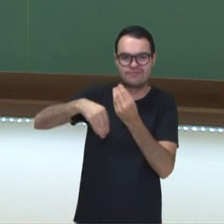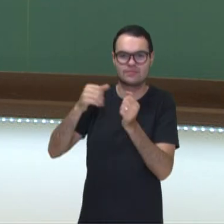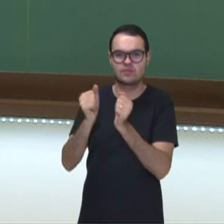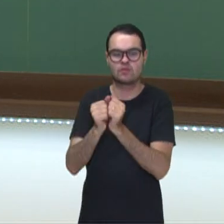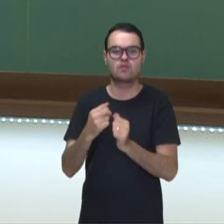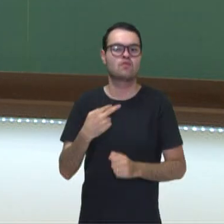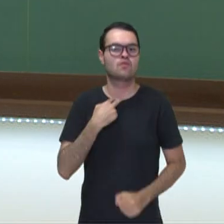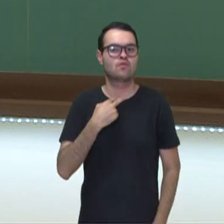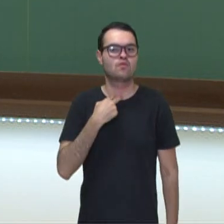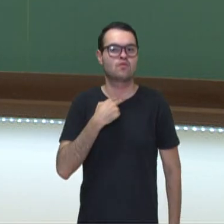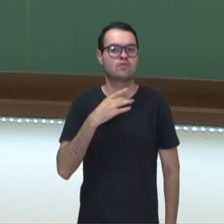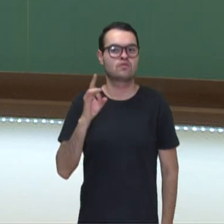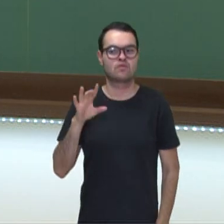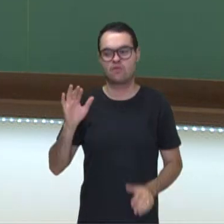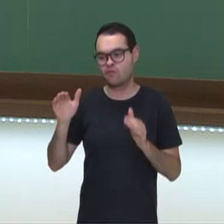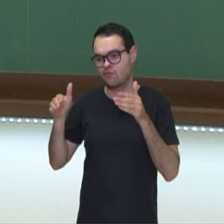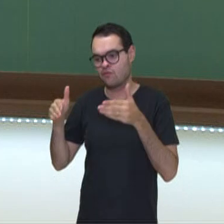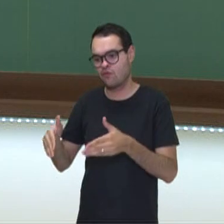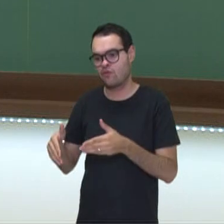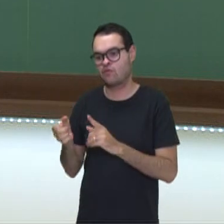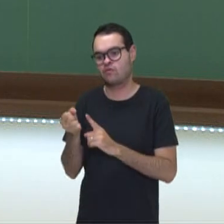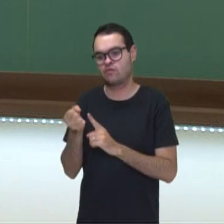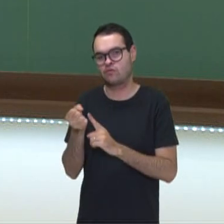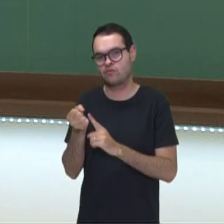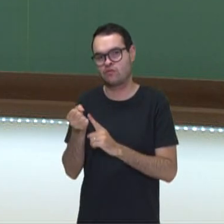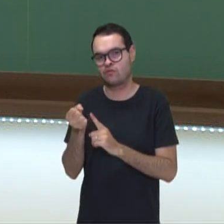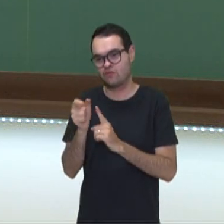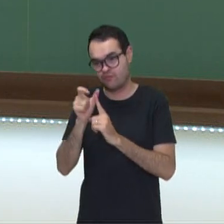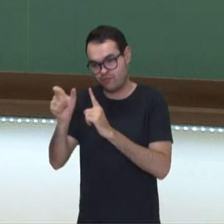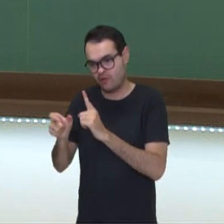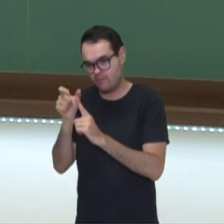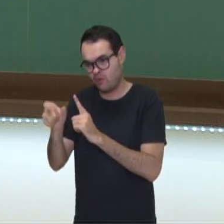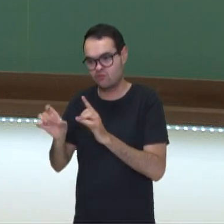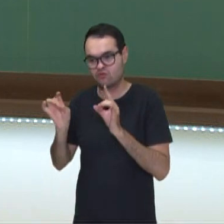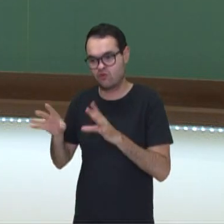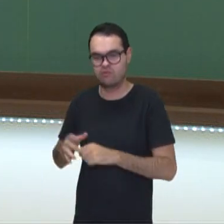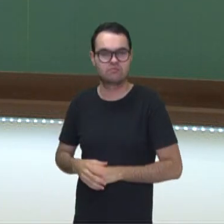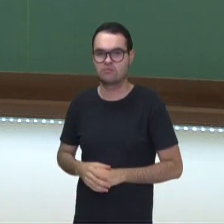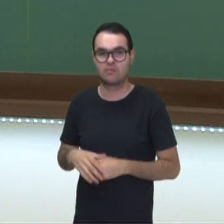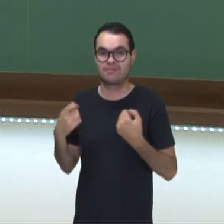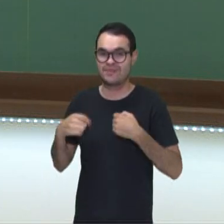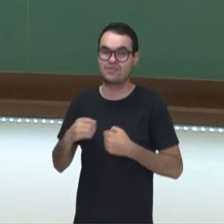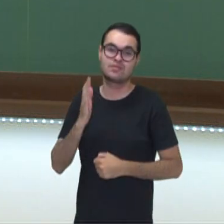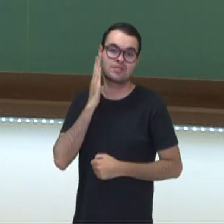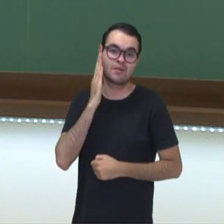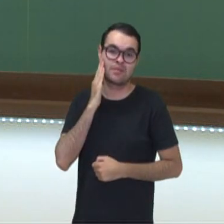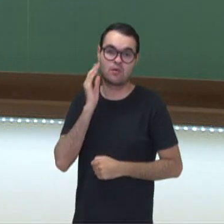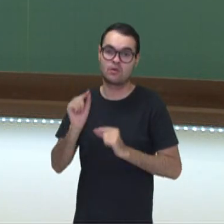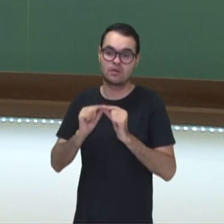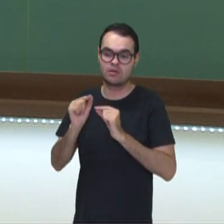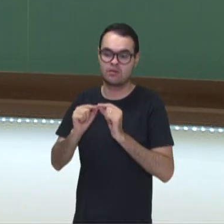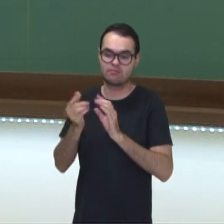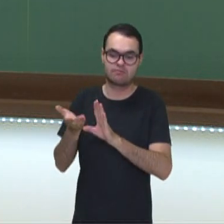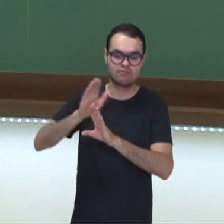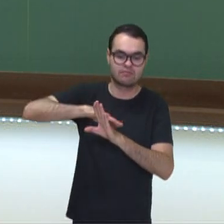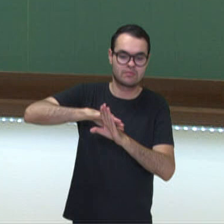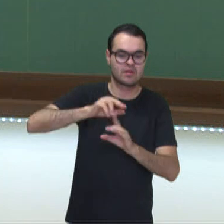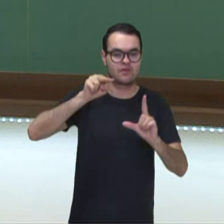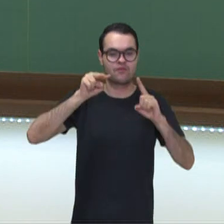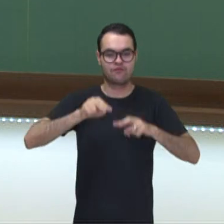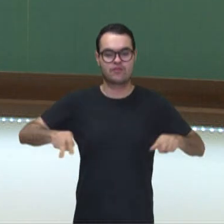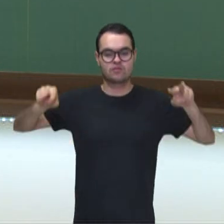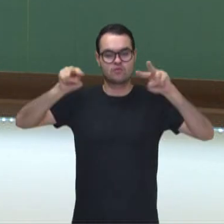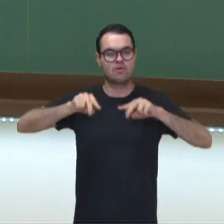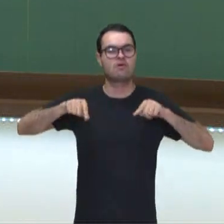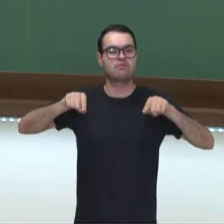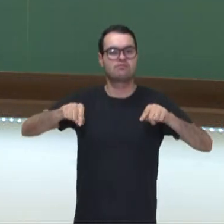posso apenas atentar à linguagem verbal, eu preciso também saber ler a linguagem visual. E, aliás, é